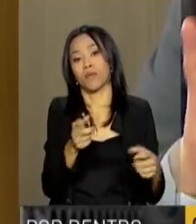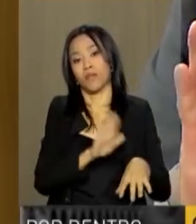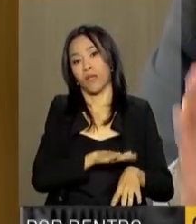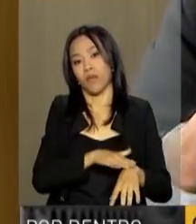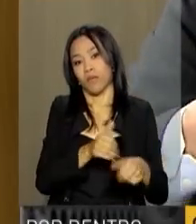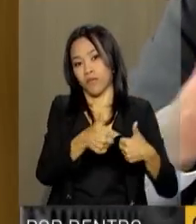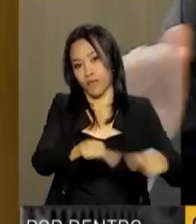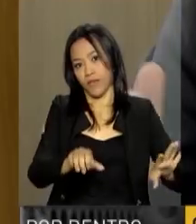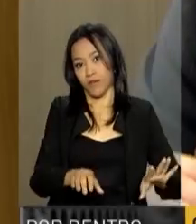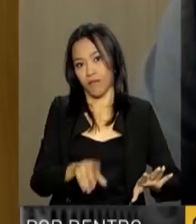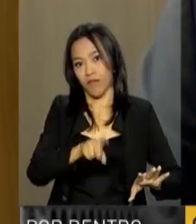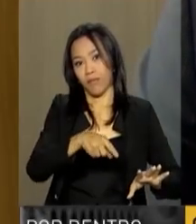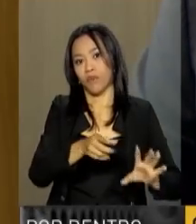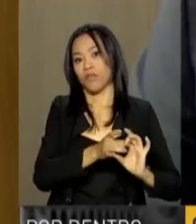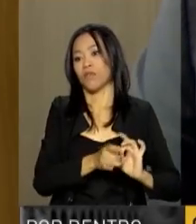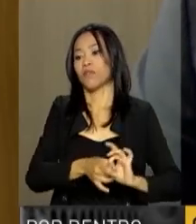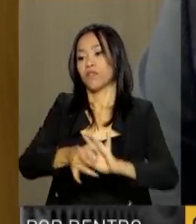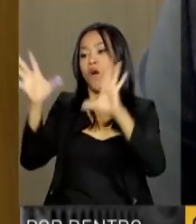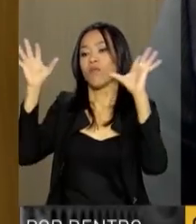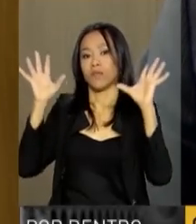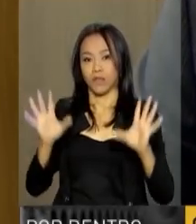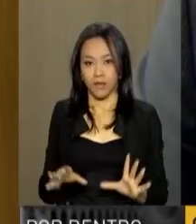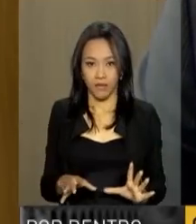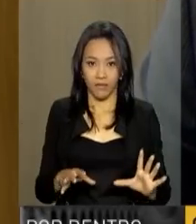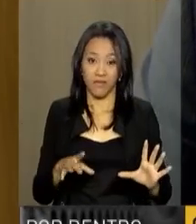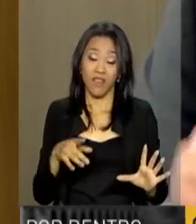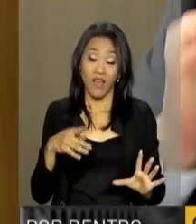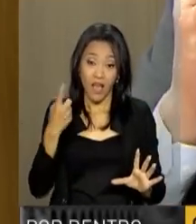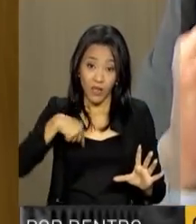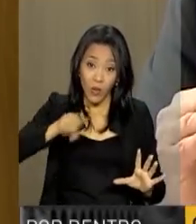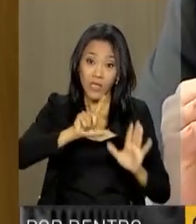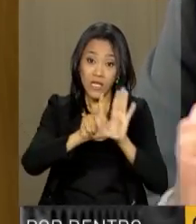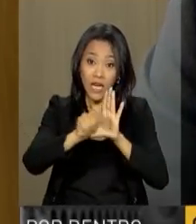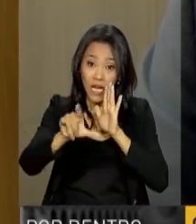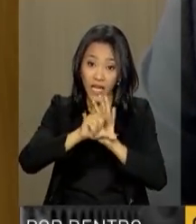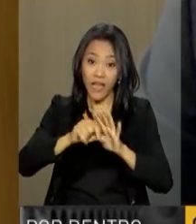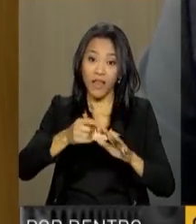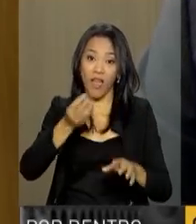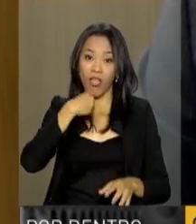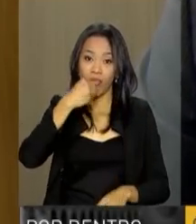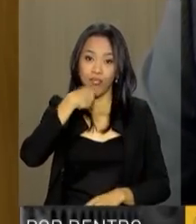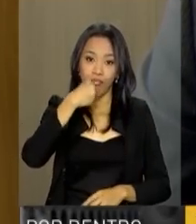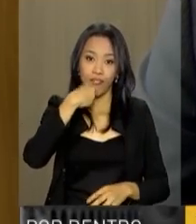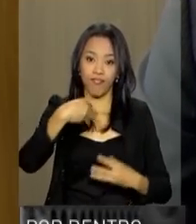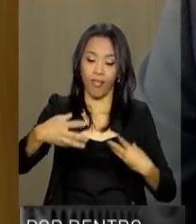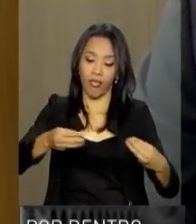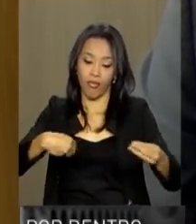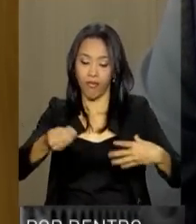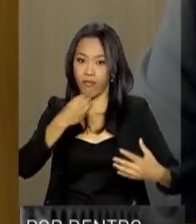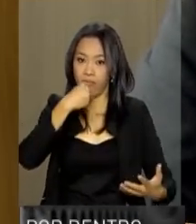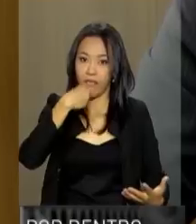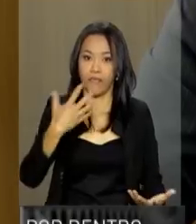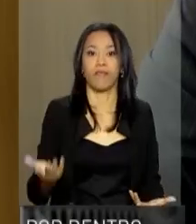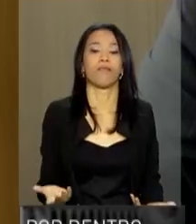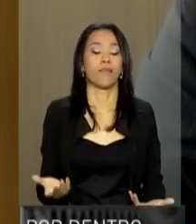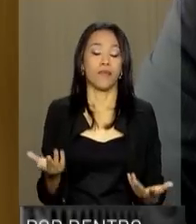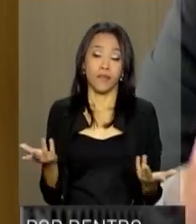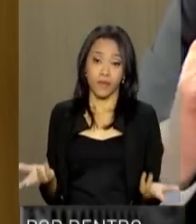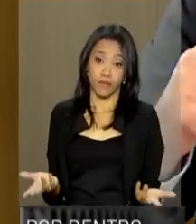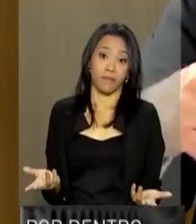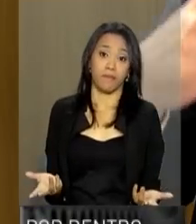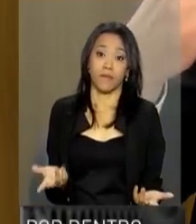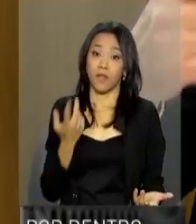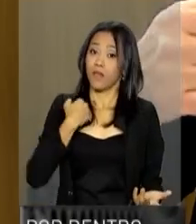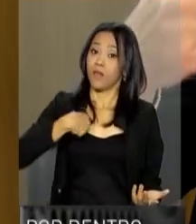pessoa primeiro que a nossa legislação é muito frouxa nessa questão é segunda questão importante nós não temos é o